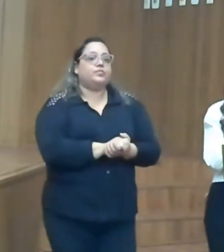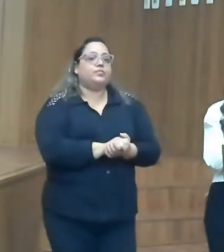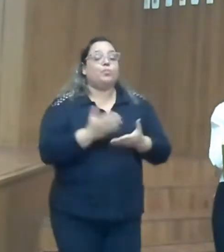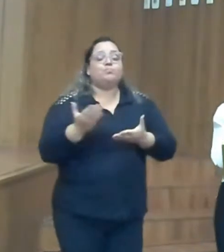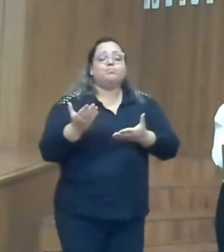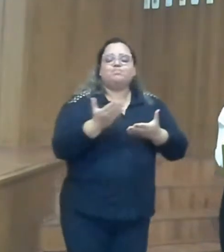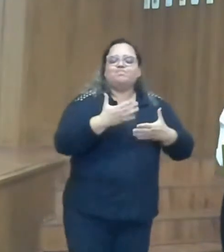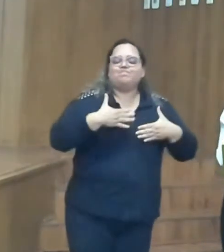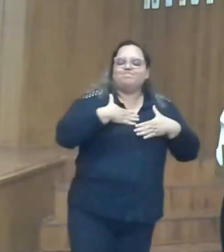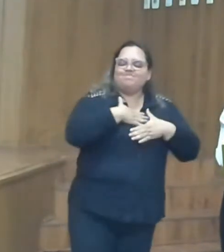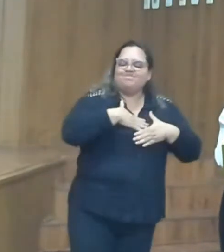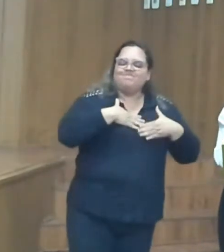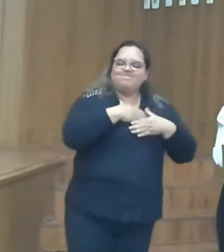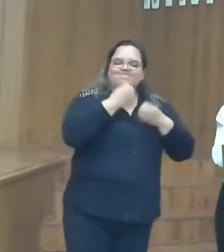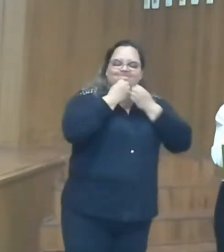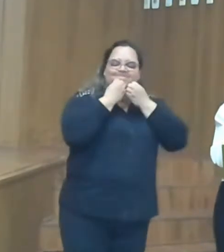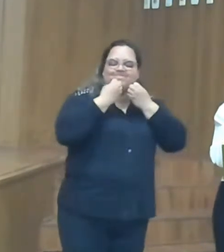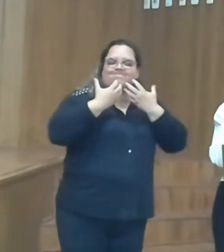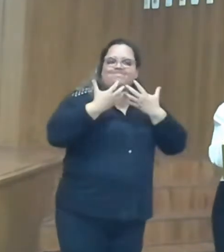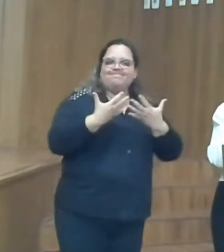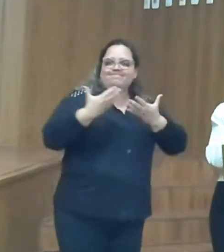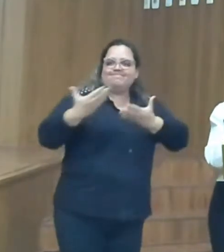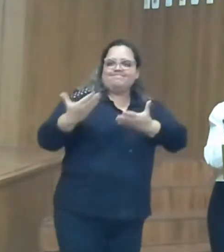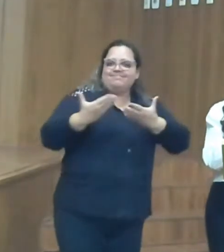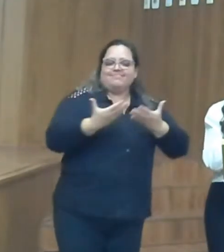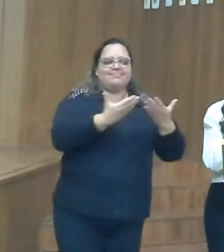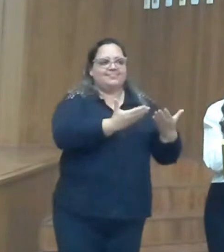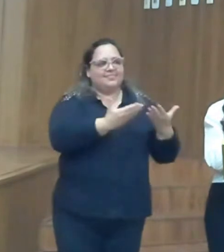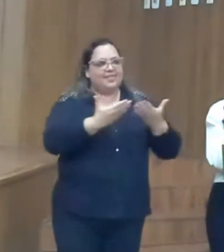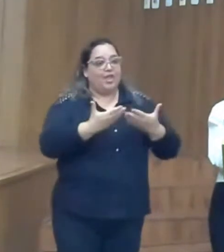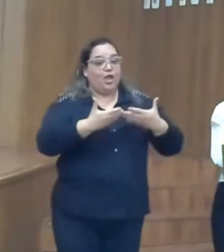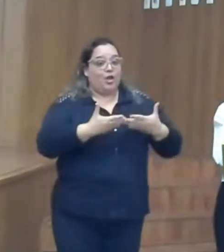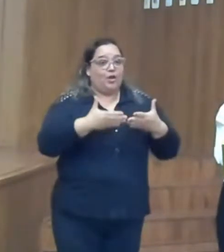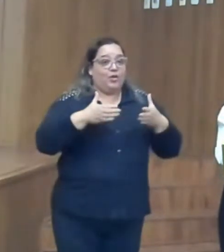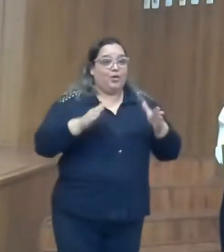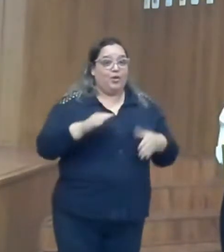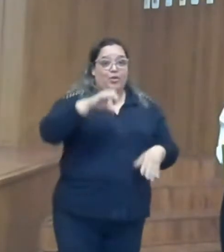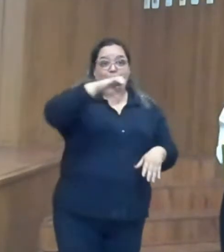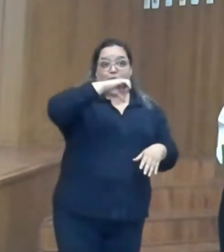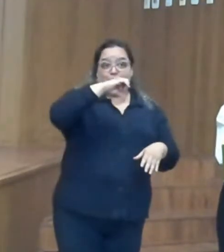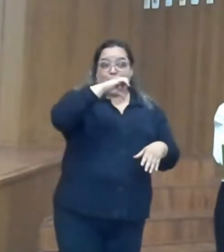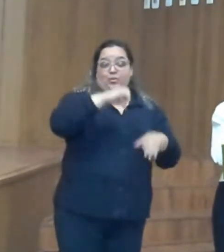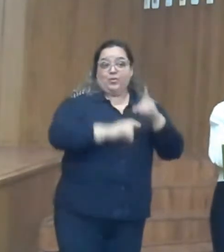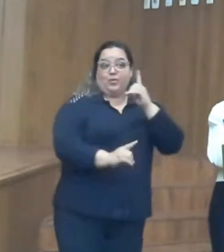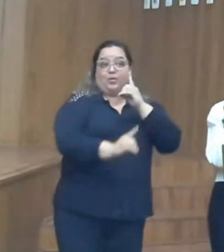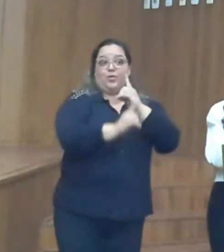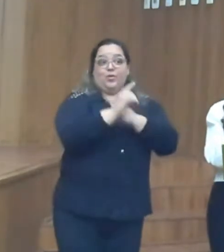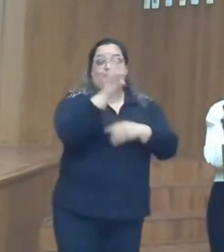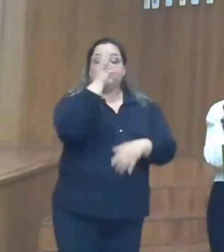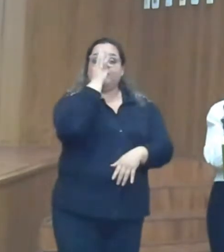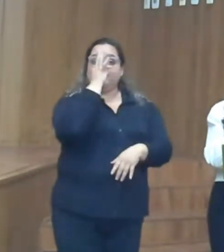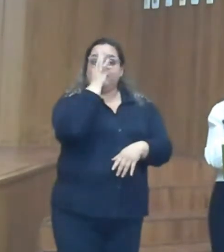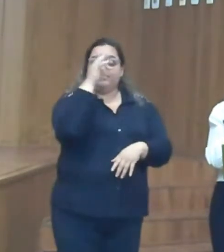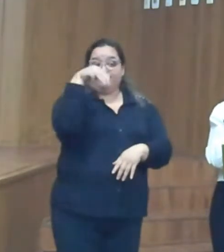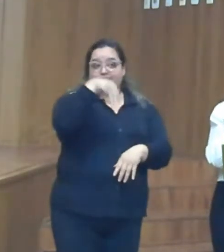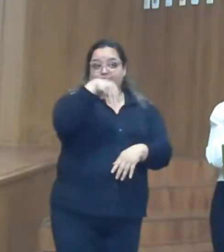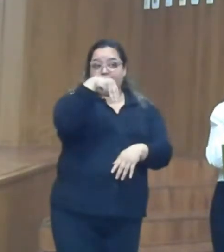Sejam todos bem-vindos e bem-vindas à cerimônia de abertura do nono encontro cajazeirense de